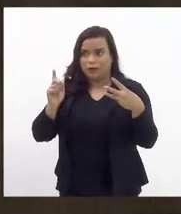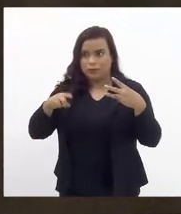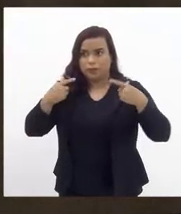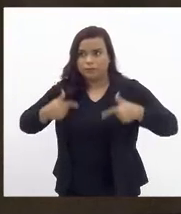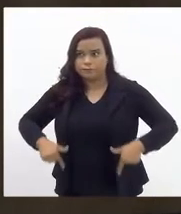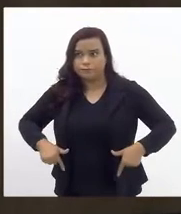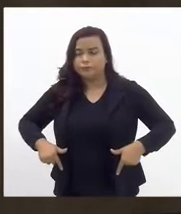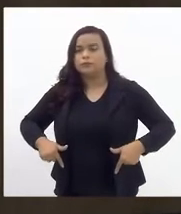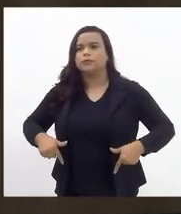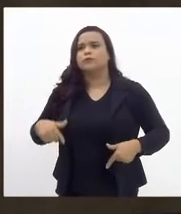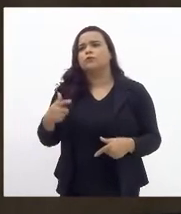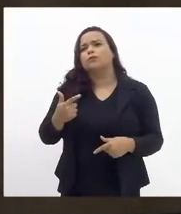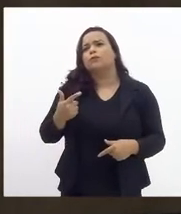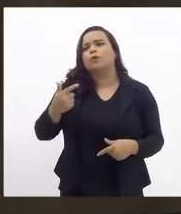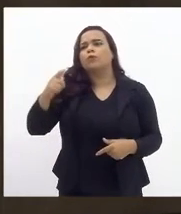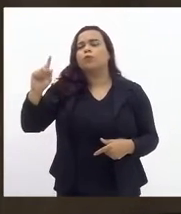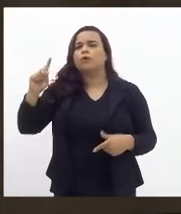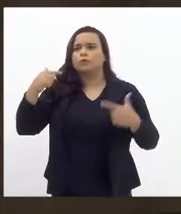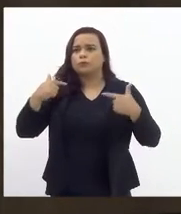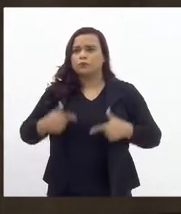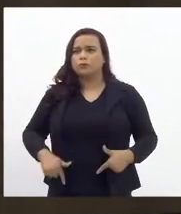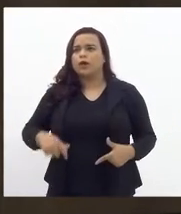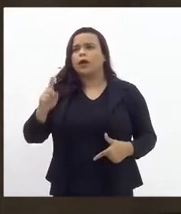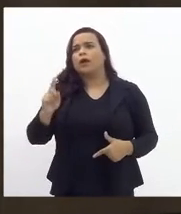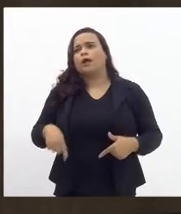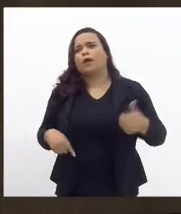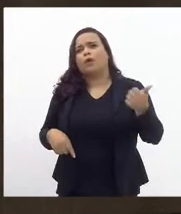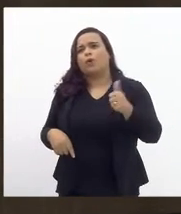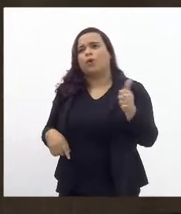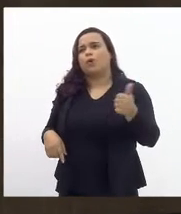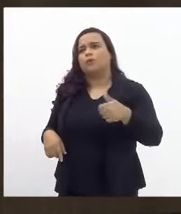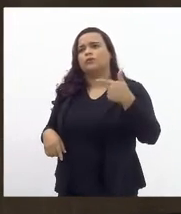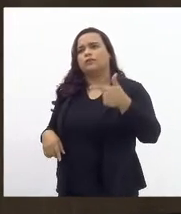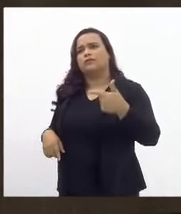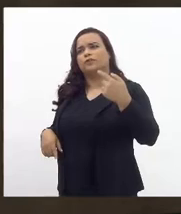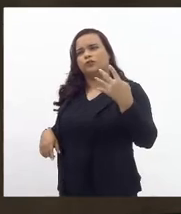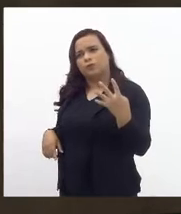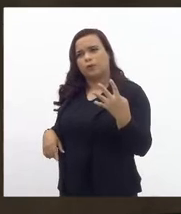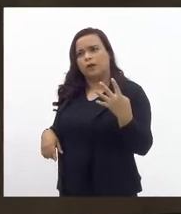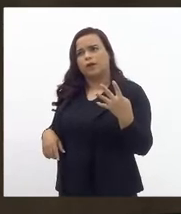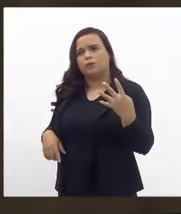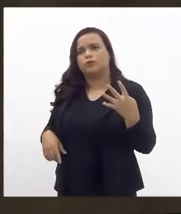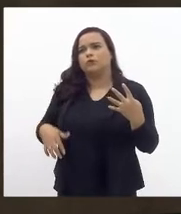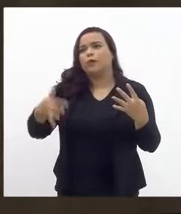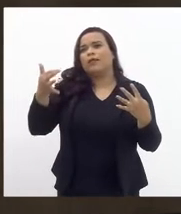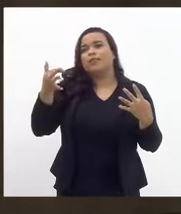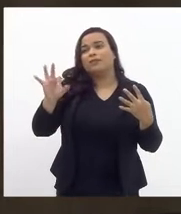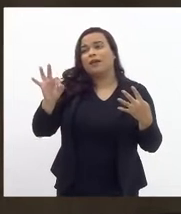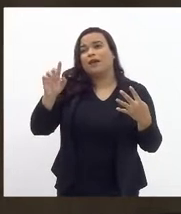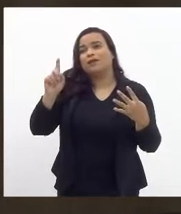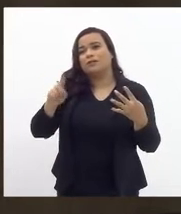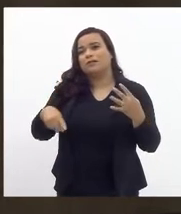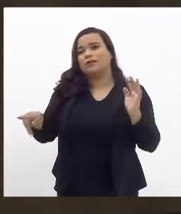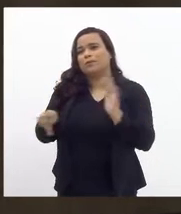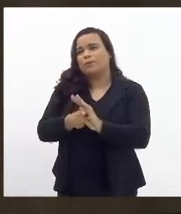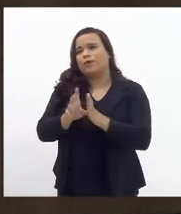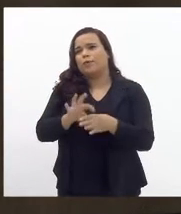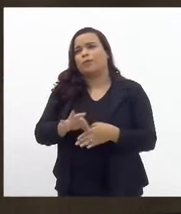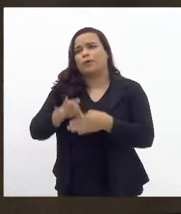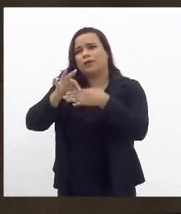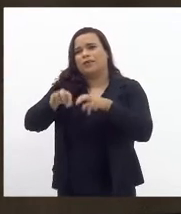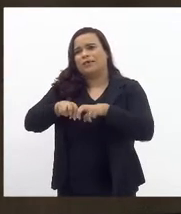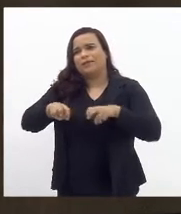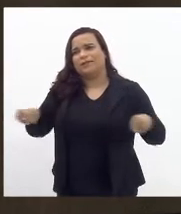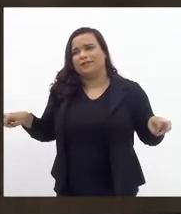o outra abstenção é o 1124, que é o 12º. O décimo da pauta é da nossa querida líder de bancada,